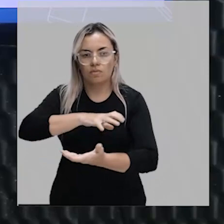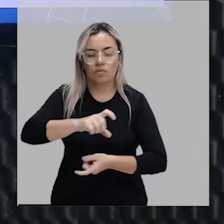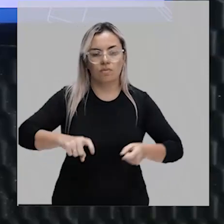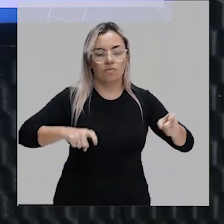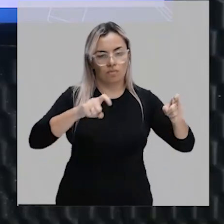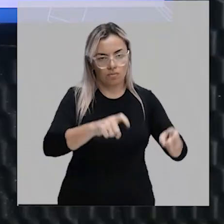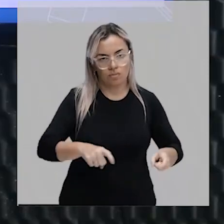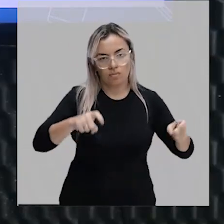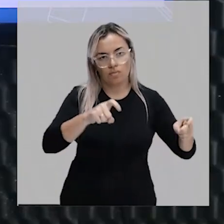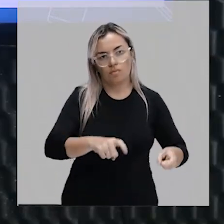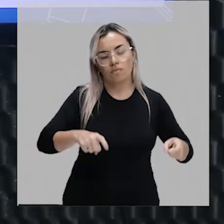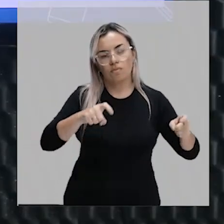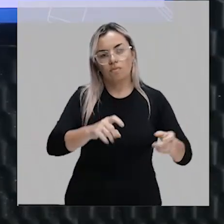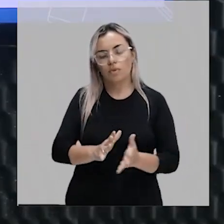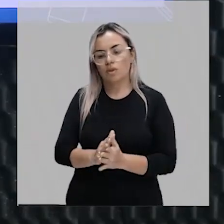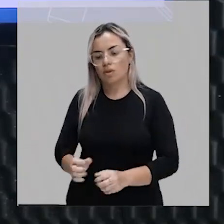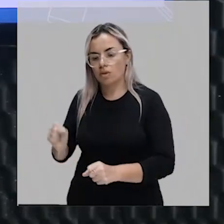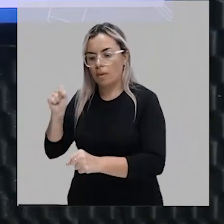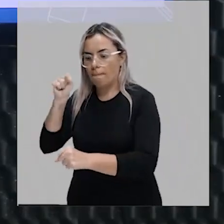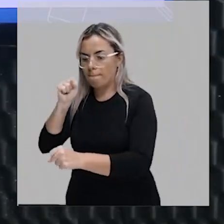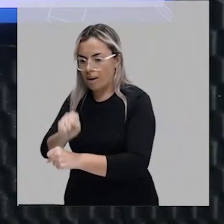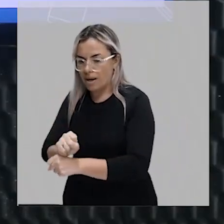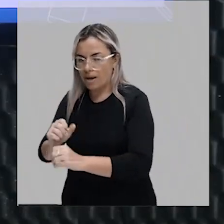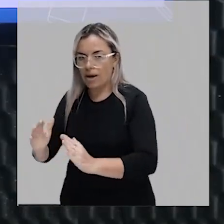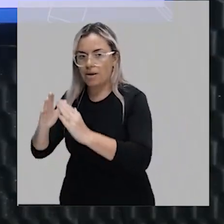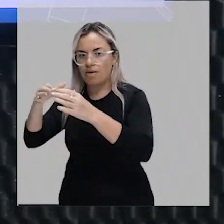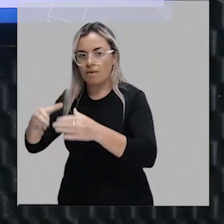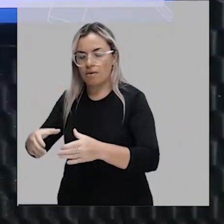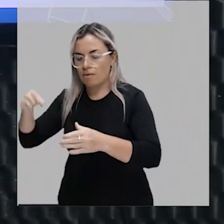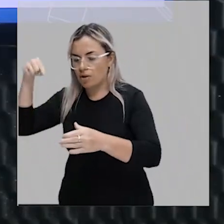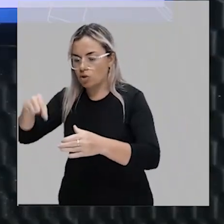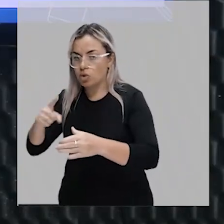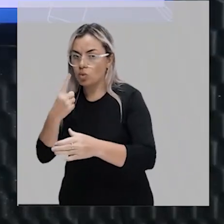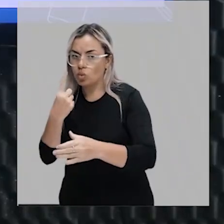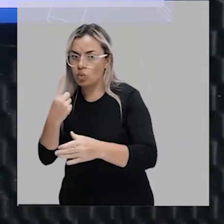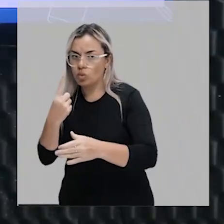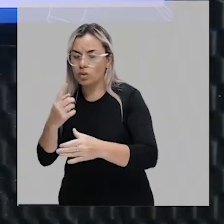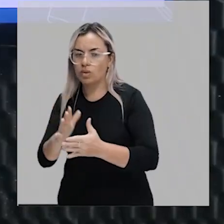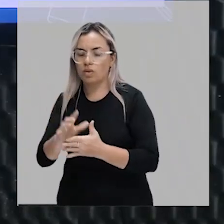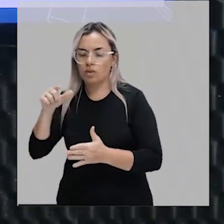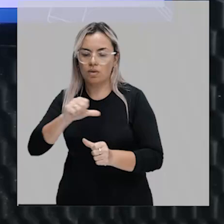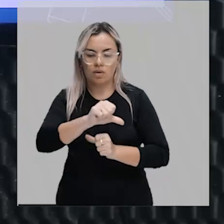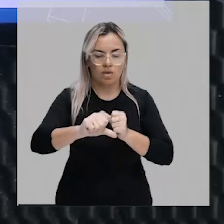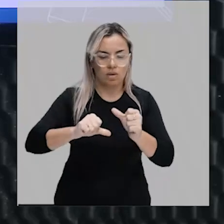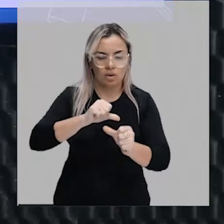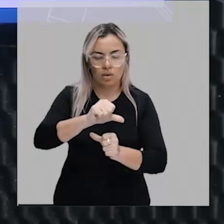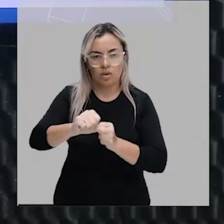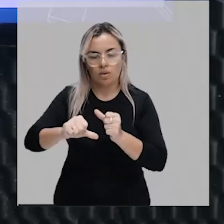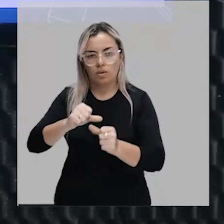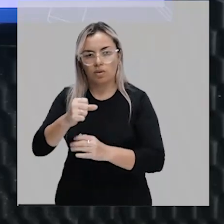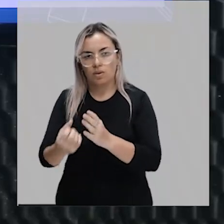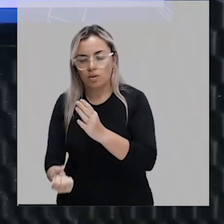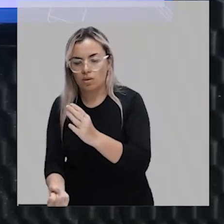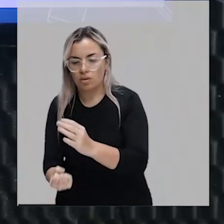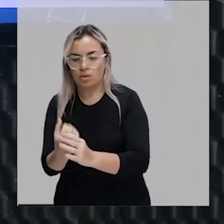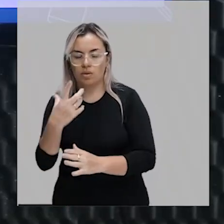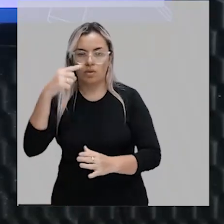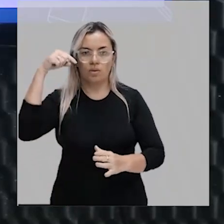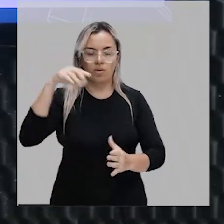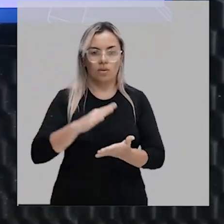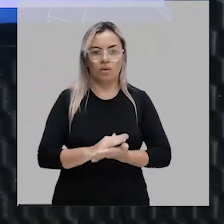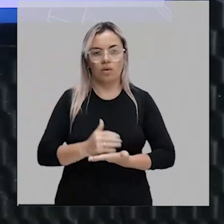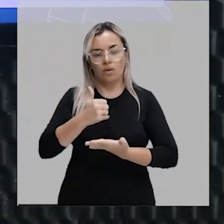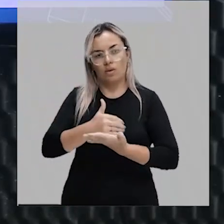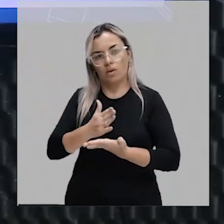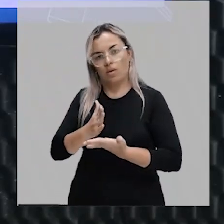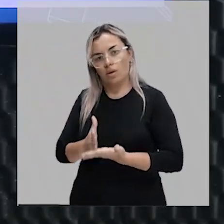com o processo de sedentarização. Essas transformações vão levar ao surgimento de uma divisão